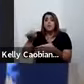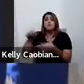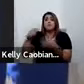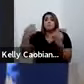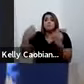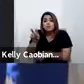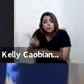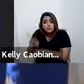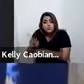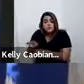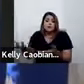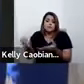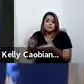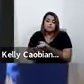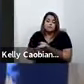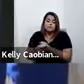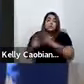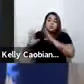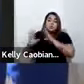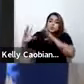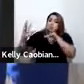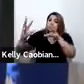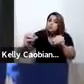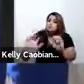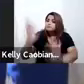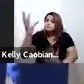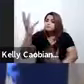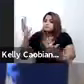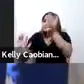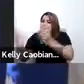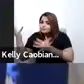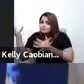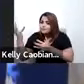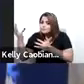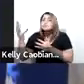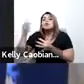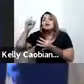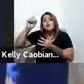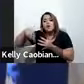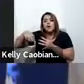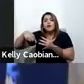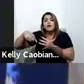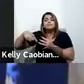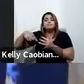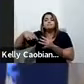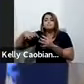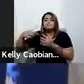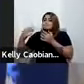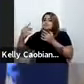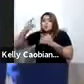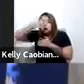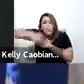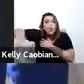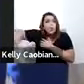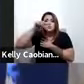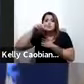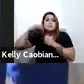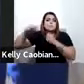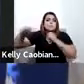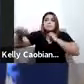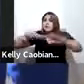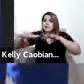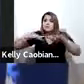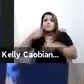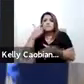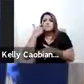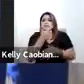Eu acho que toda essa situação levou a que tudo conspirasse para que